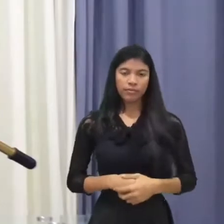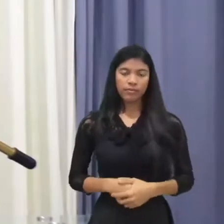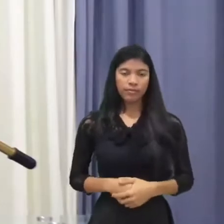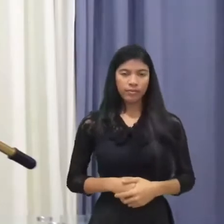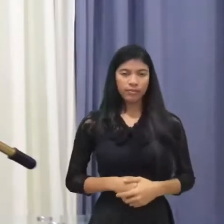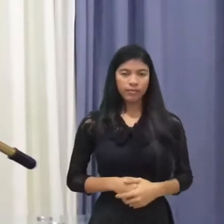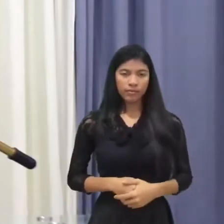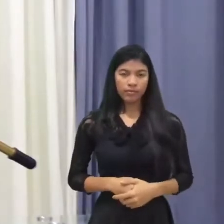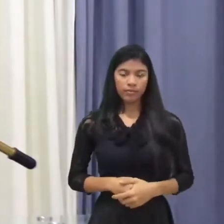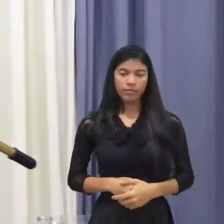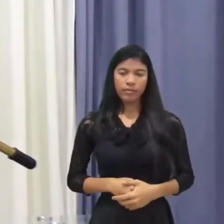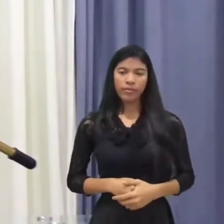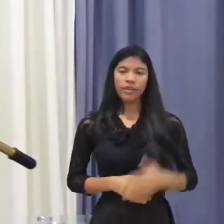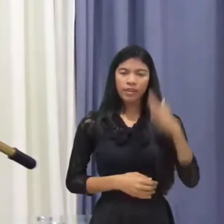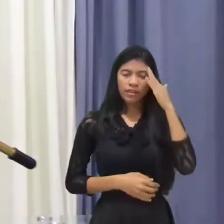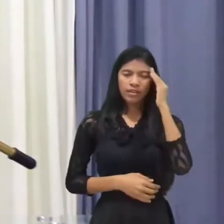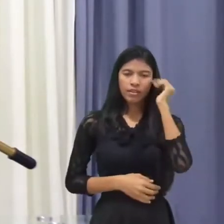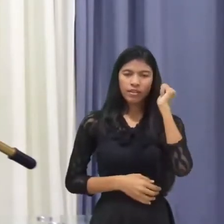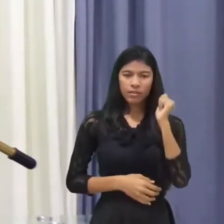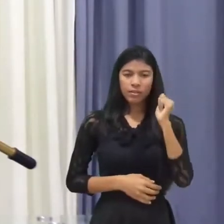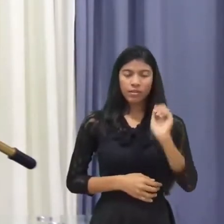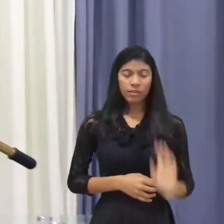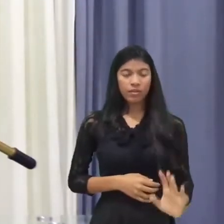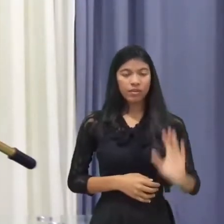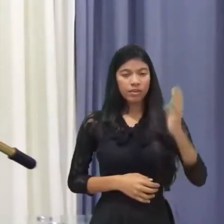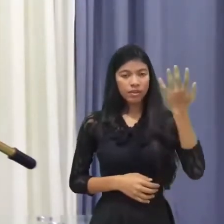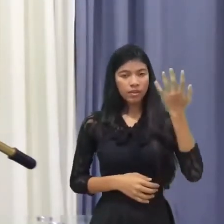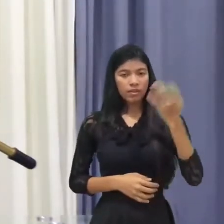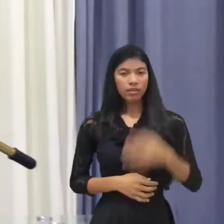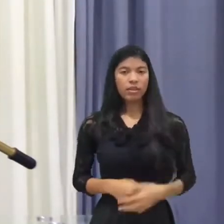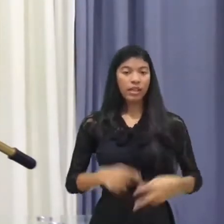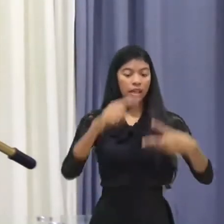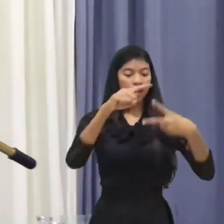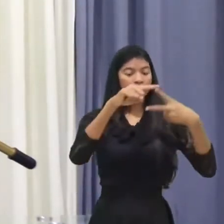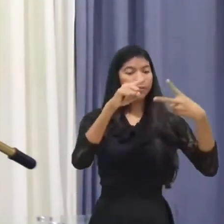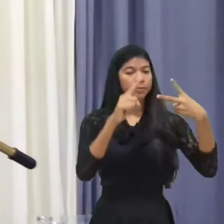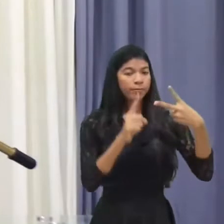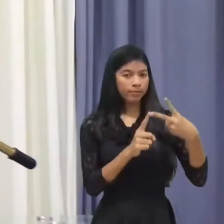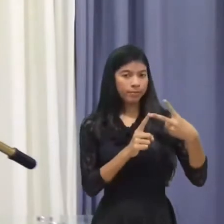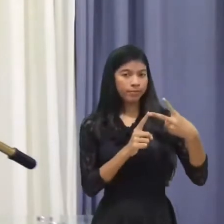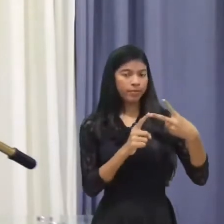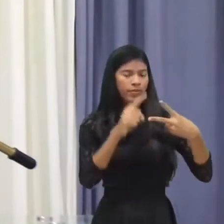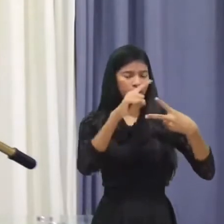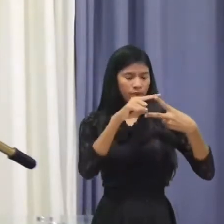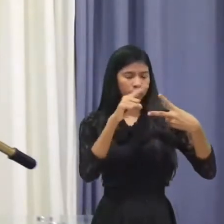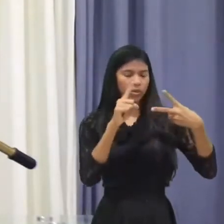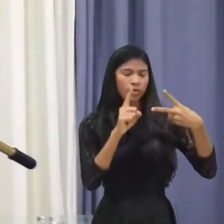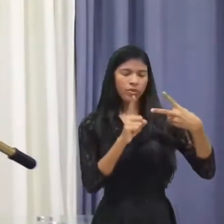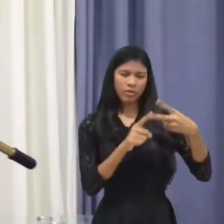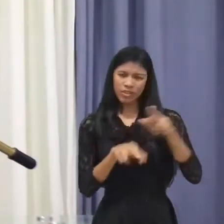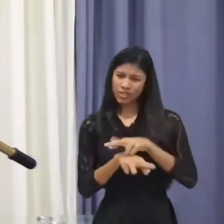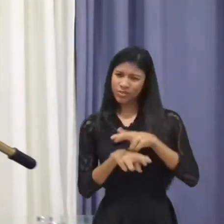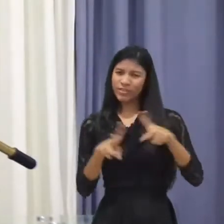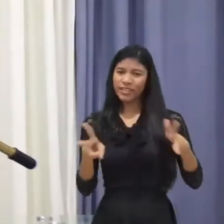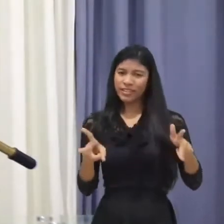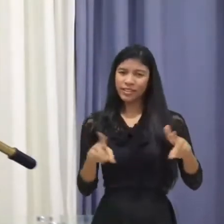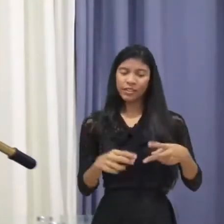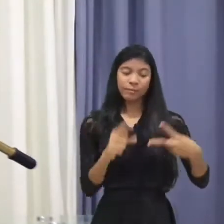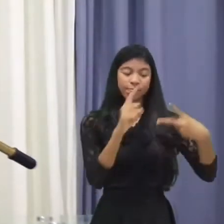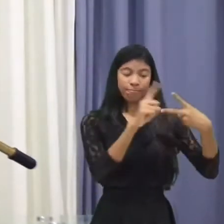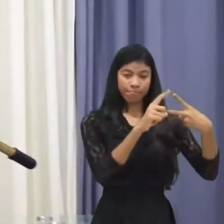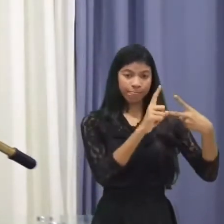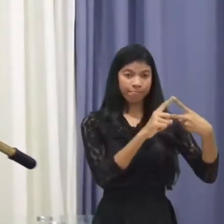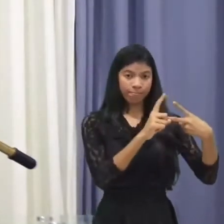vinda. Sabemos que este advento se dará em duas etapas, em dois momentos distintos. Na